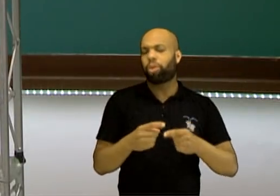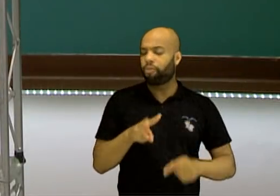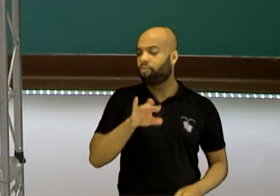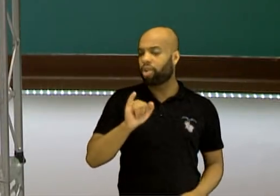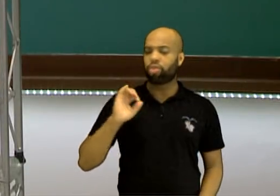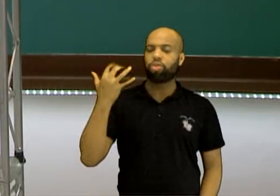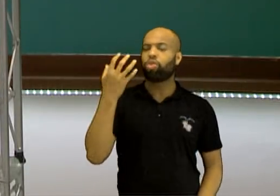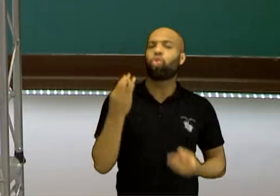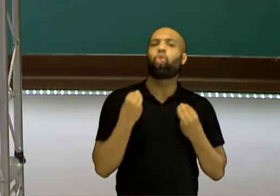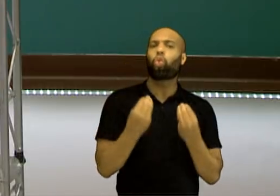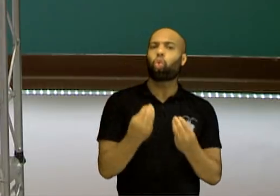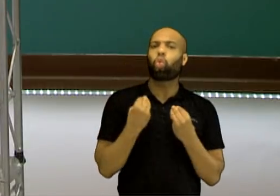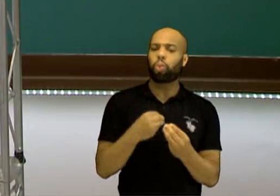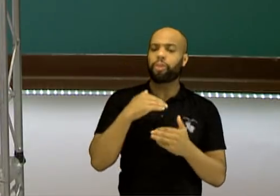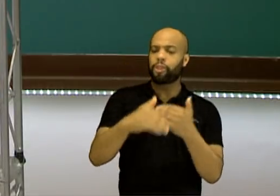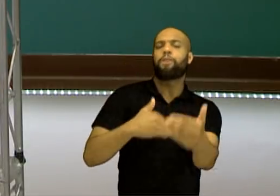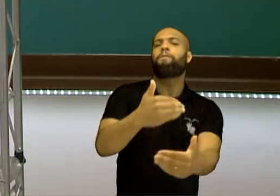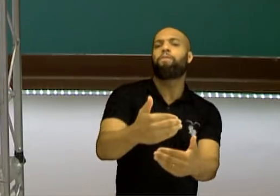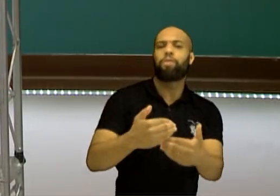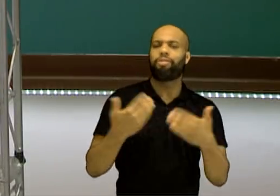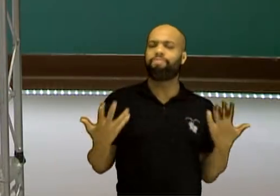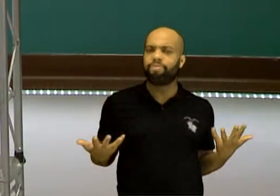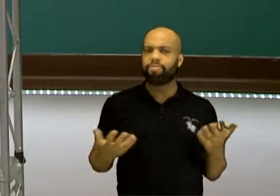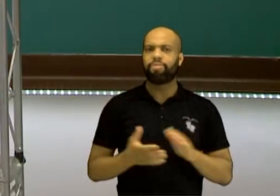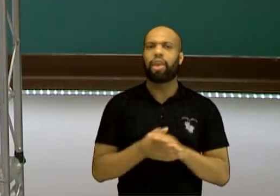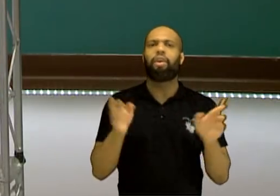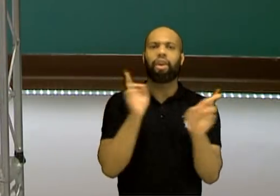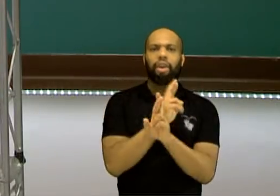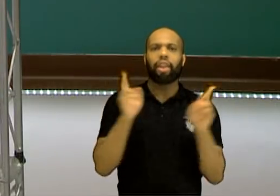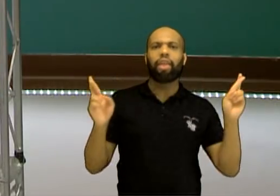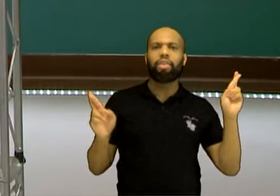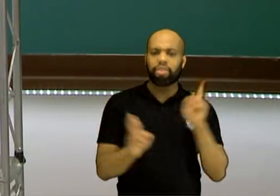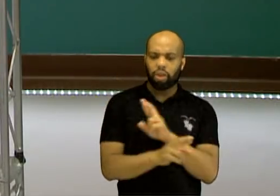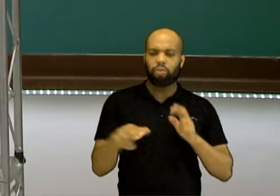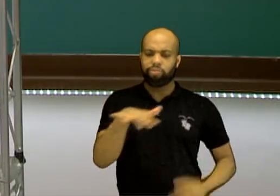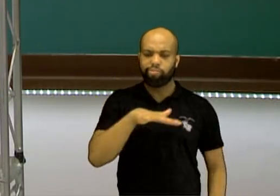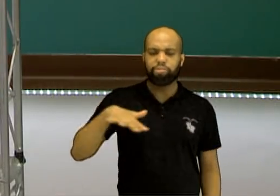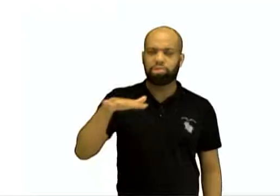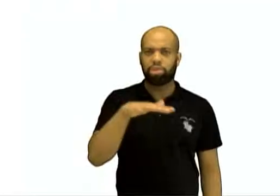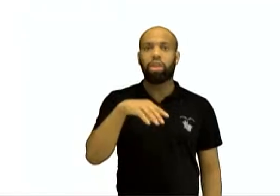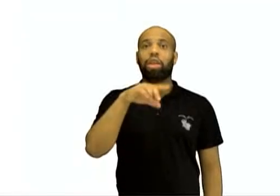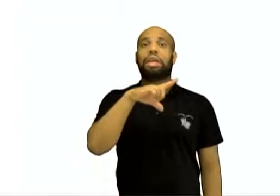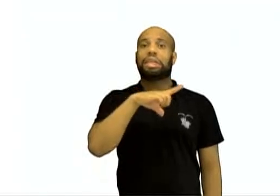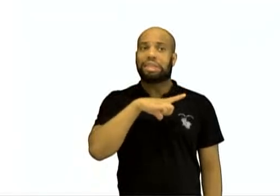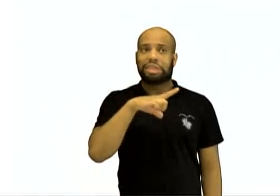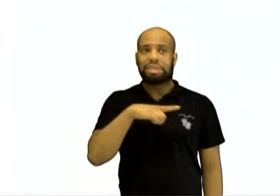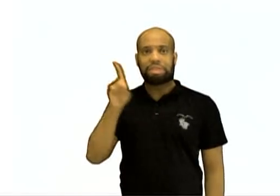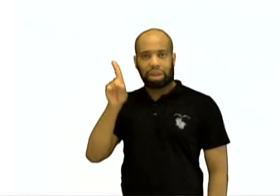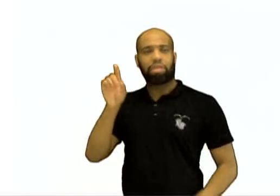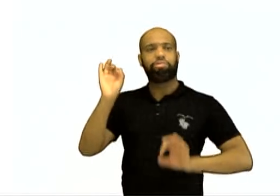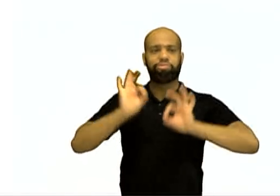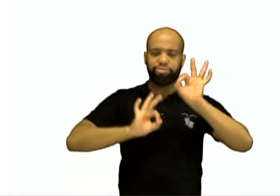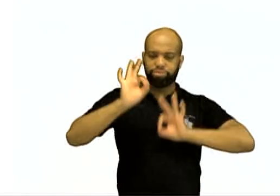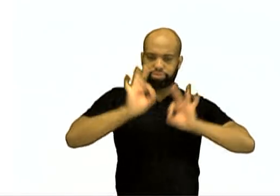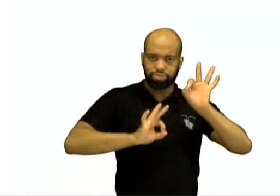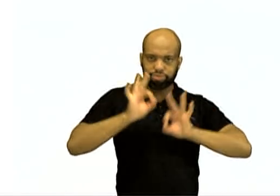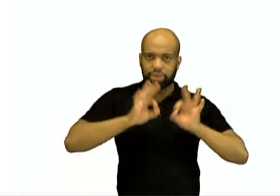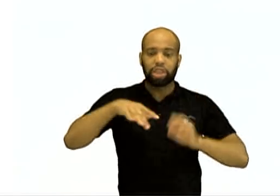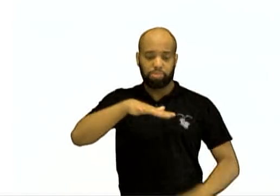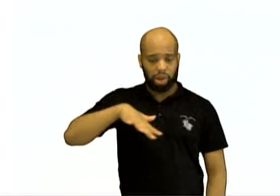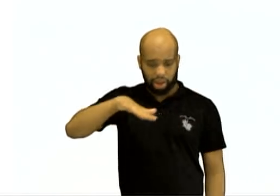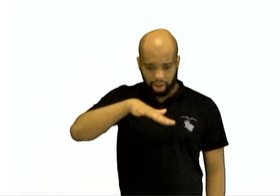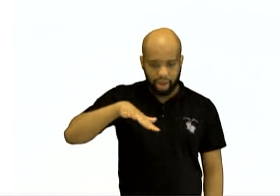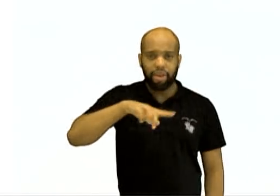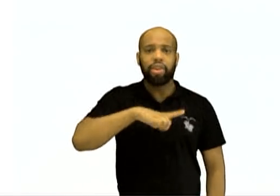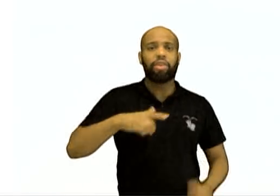a gente desenvolva essas relações com o espaço, existe essa organização espacial.